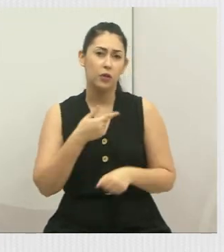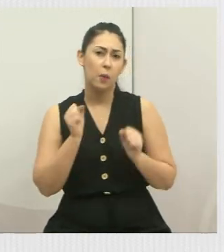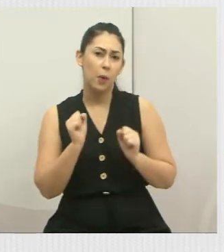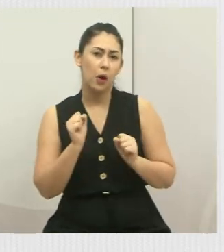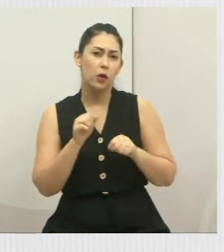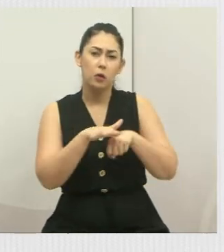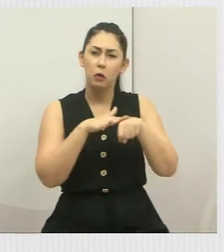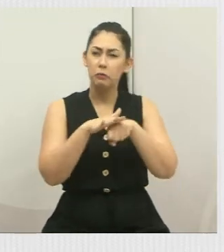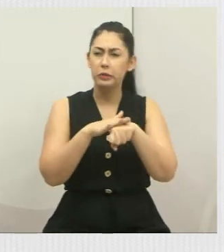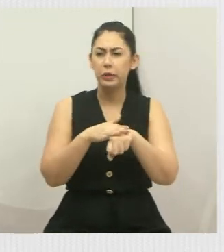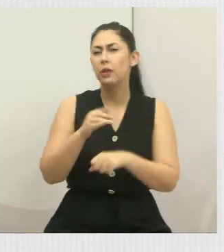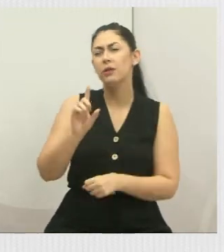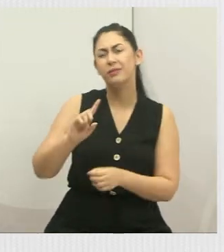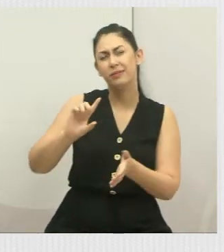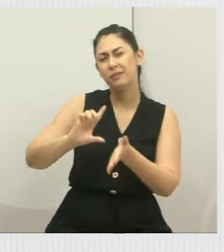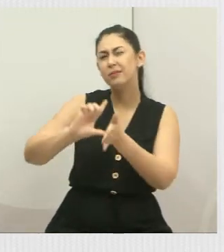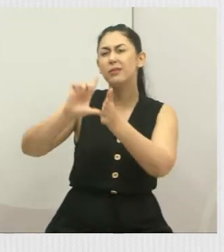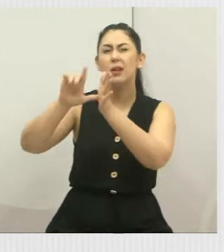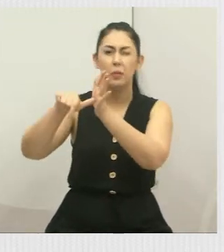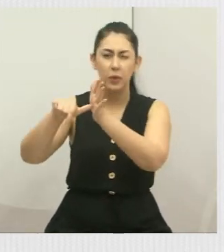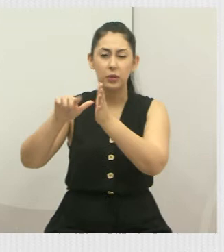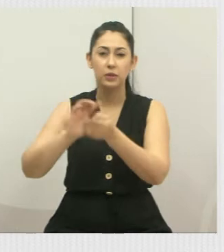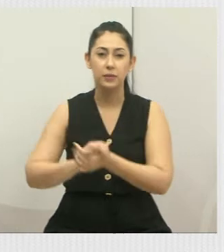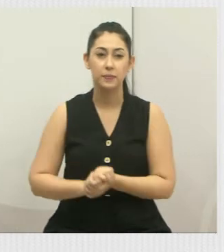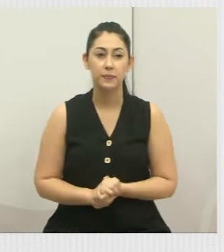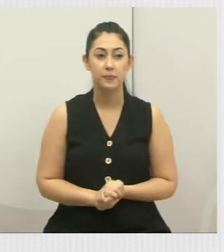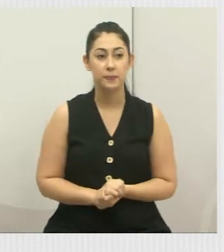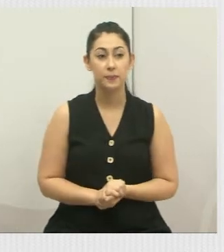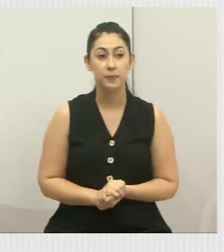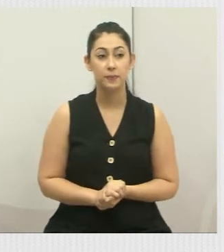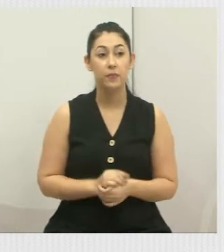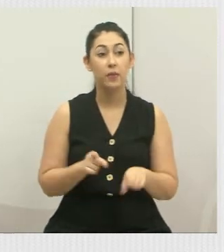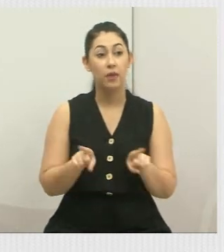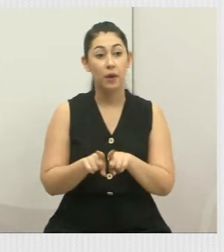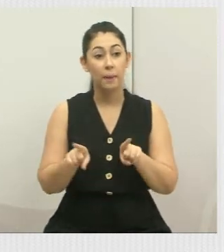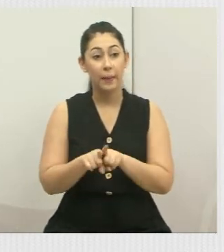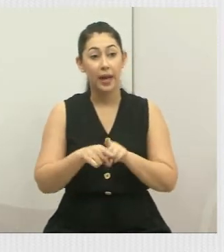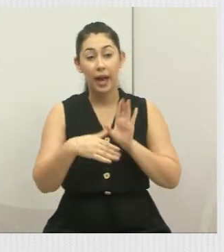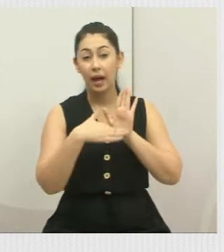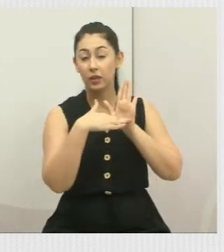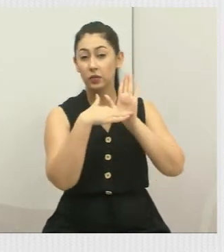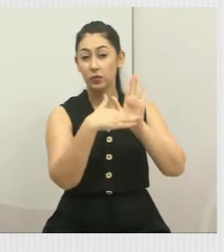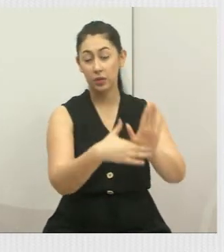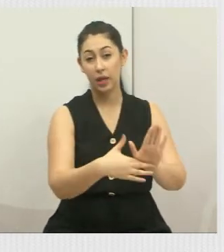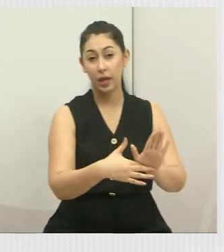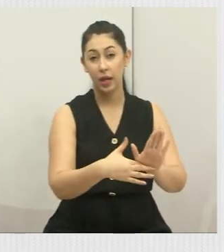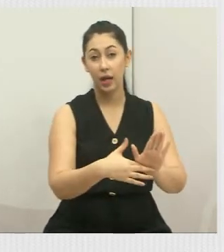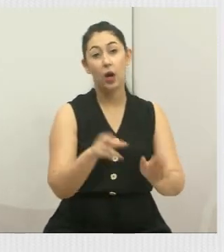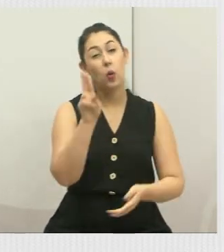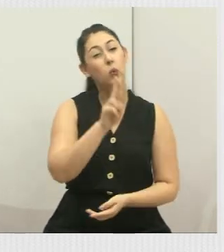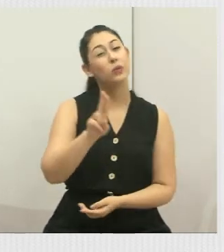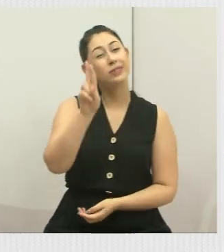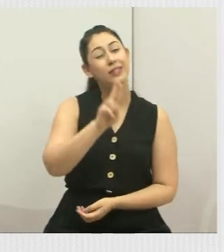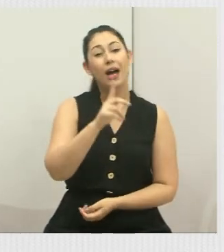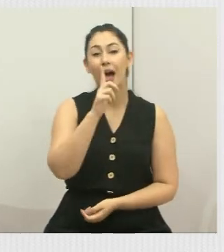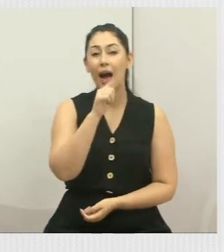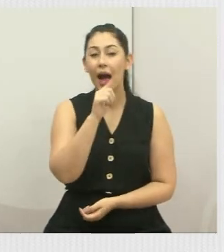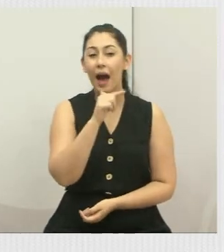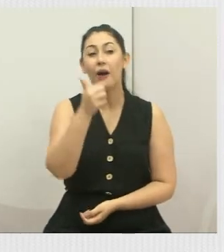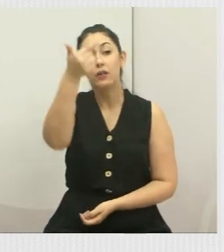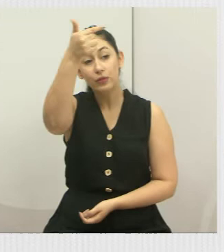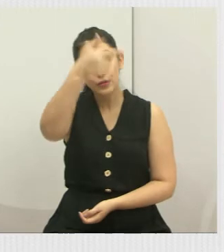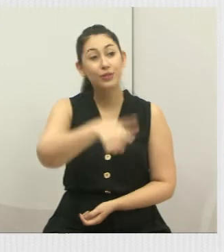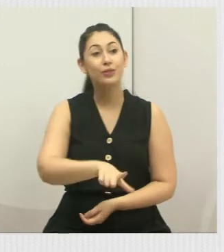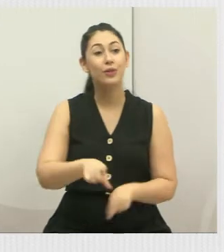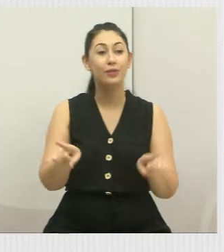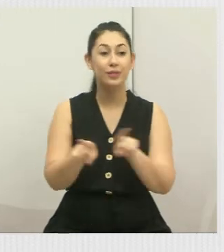outra oportunidade, quando nós falarmos do diagnóstico também. Tá? E fomento ao reuso dos efluentes sanitários e, por